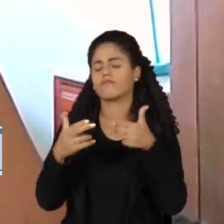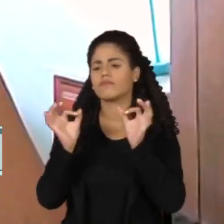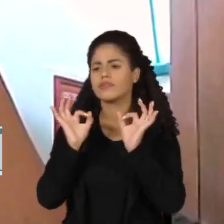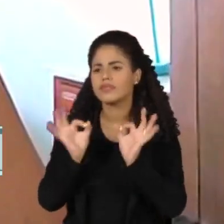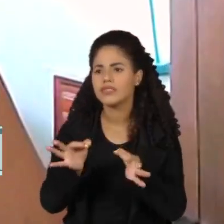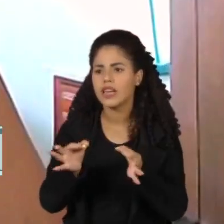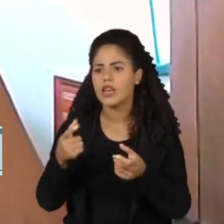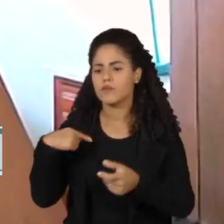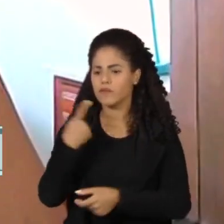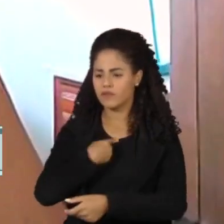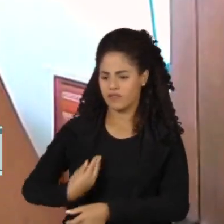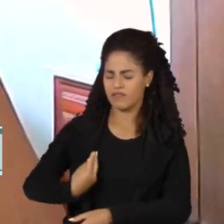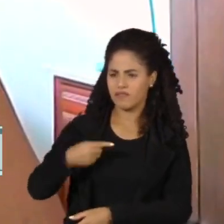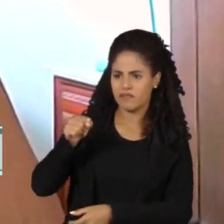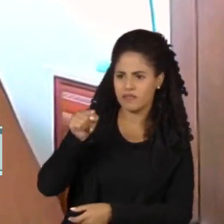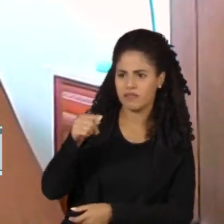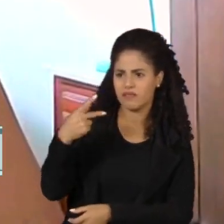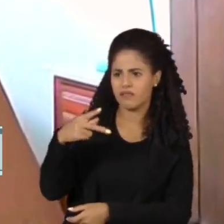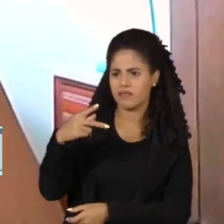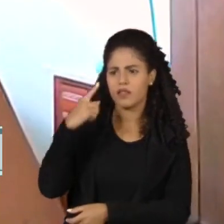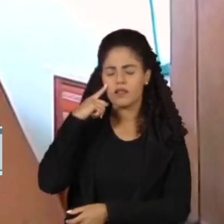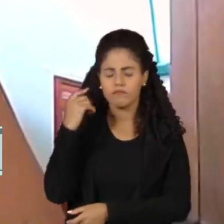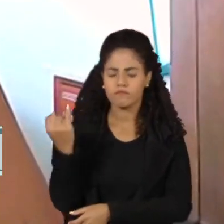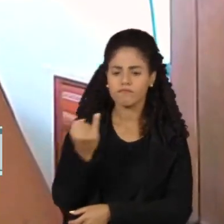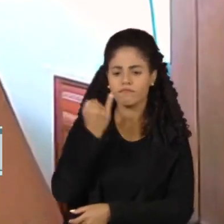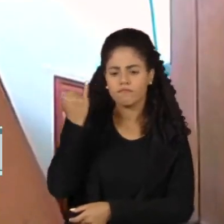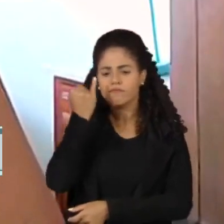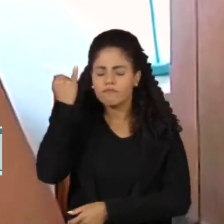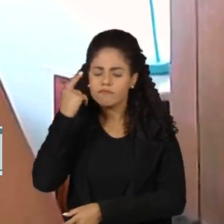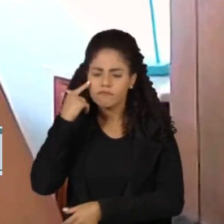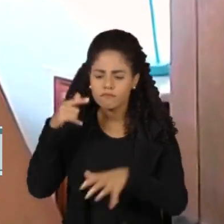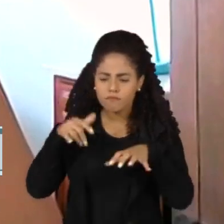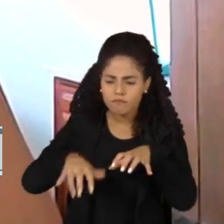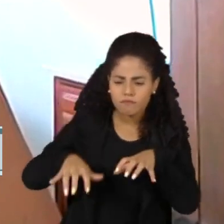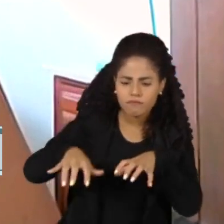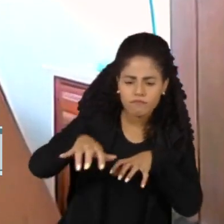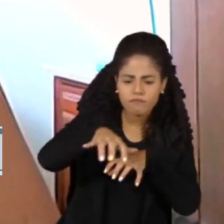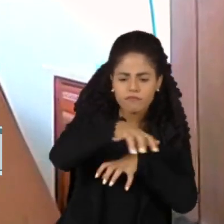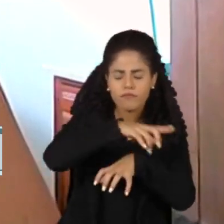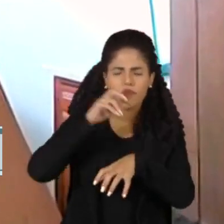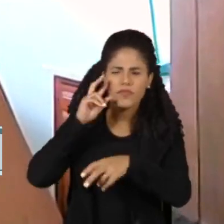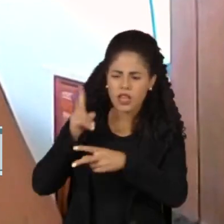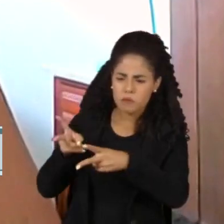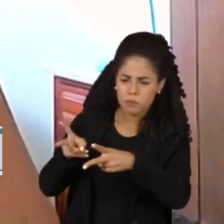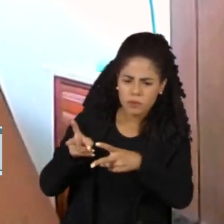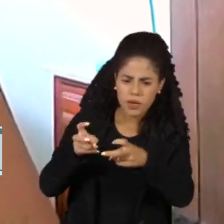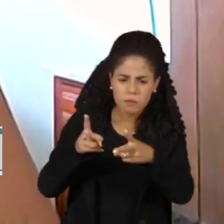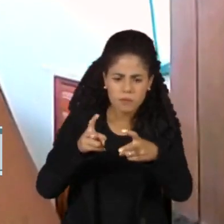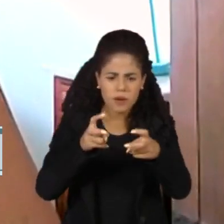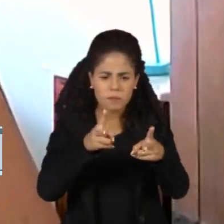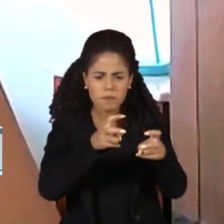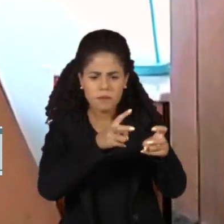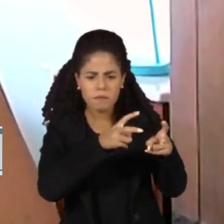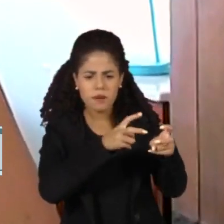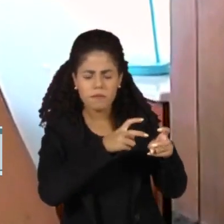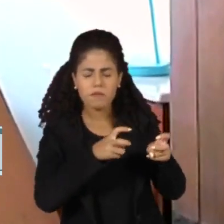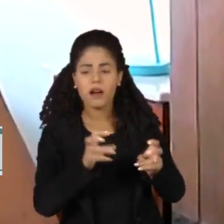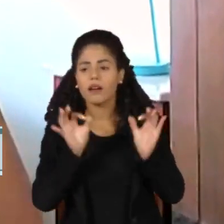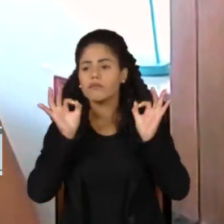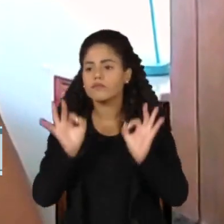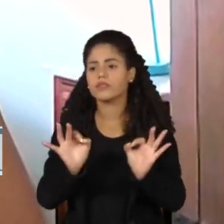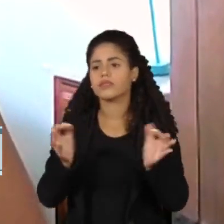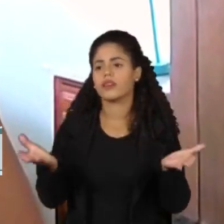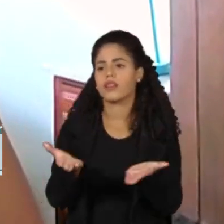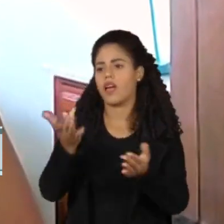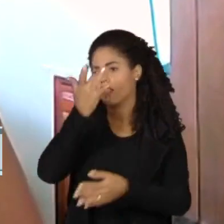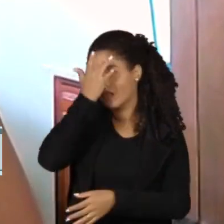do território onde você vive, encurtando essas distâncias, você começa a perceber que isso empodera